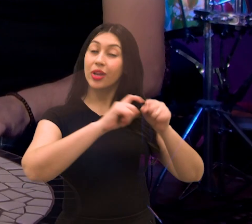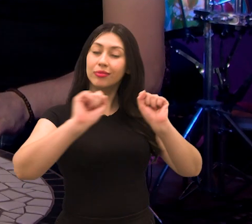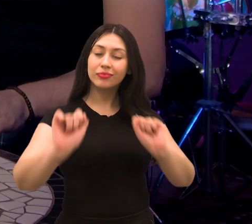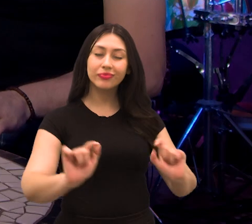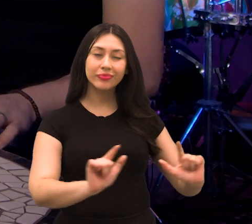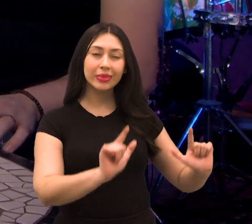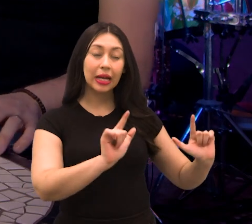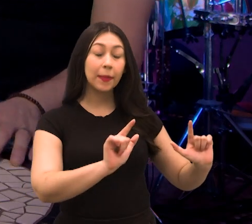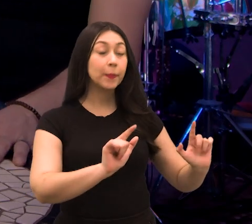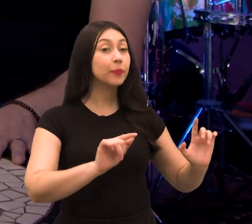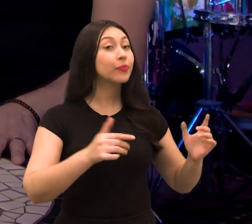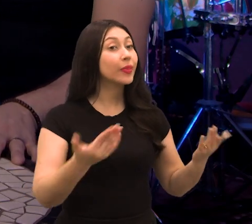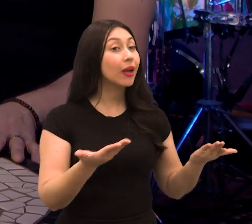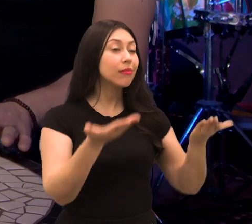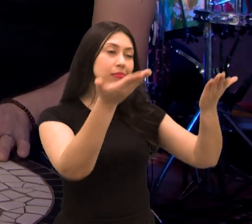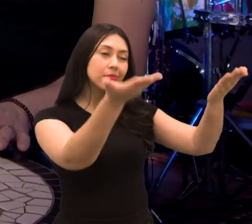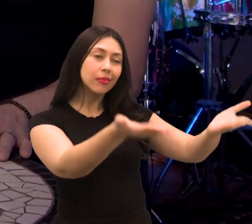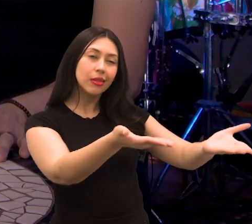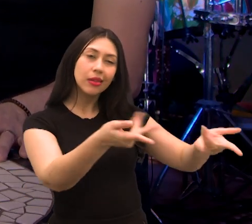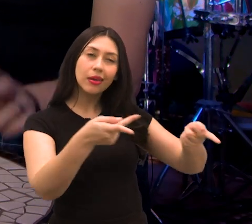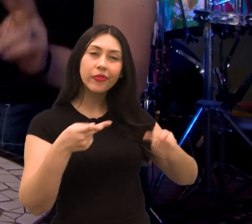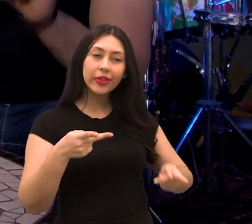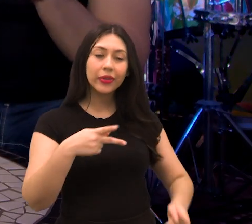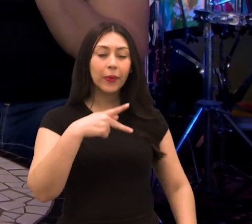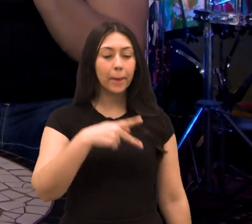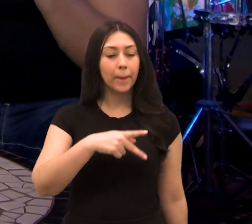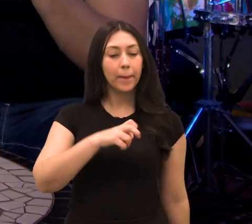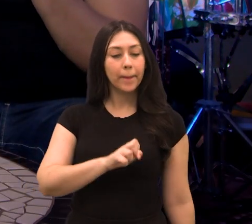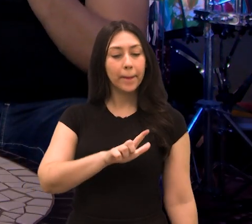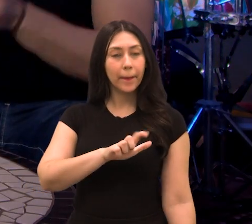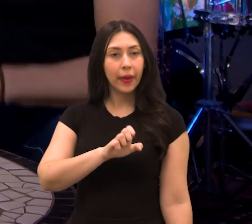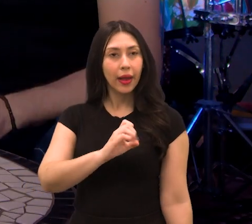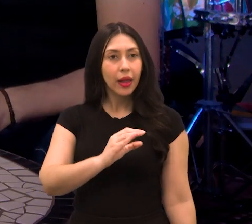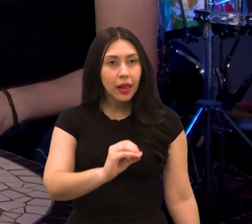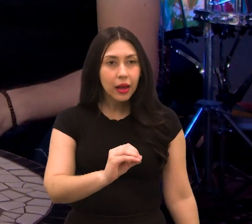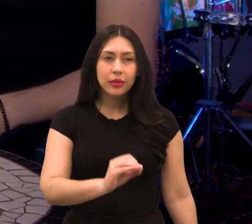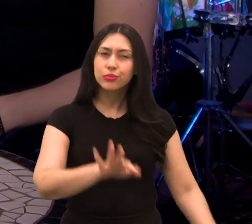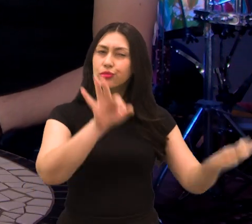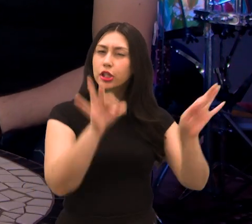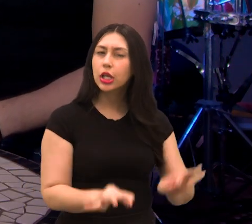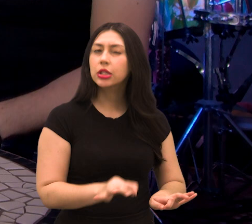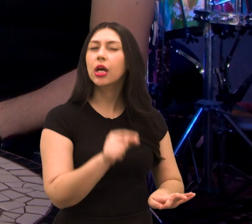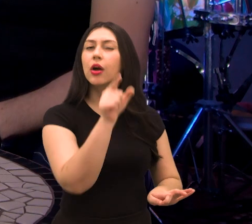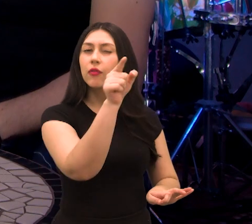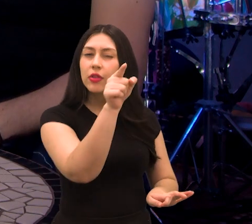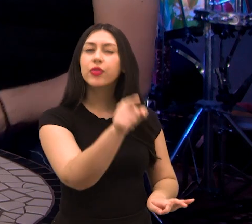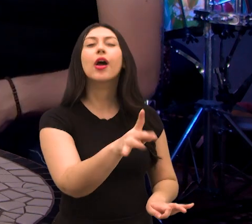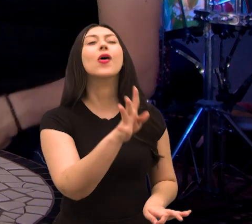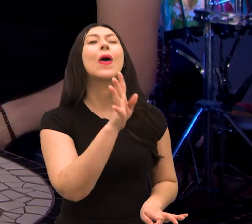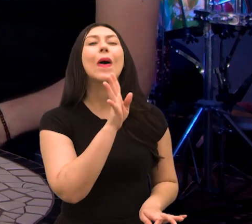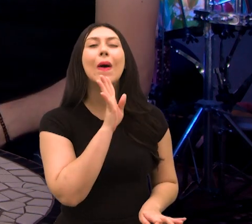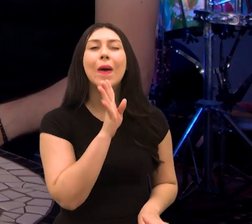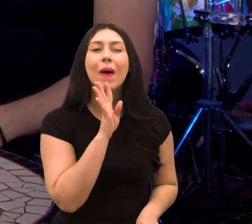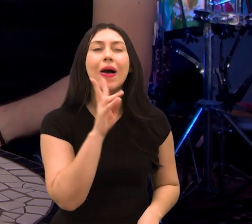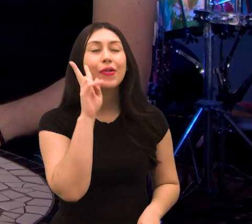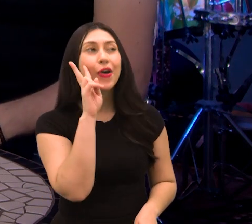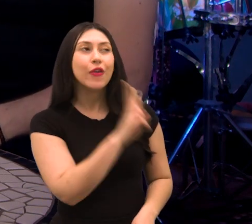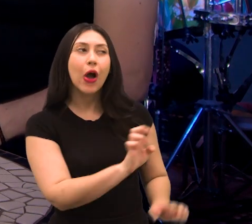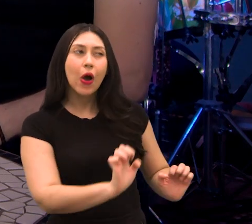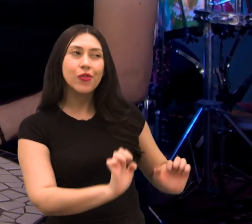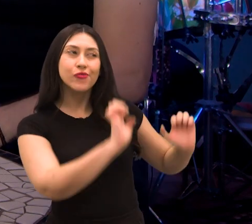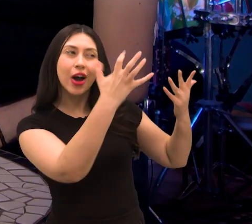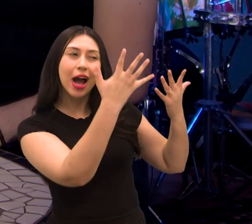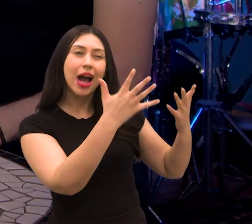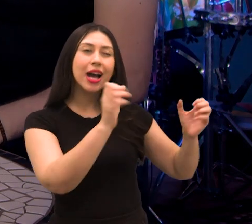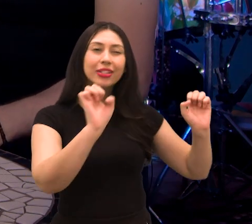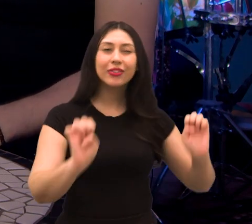Estamos de volta com entrevistas. Ó, o convidado de hoje é o Peleco. Tenho certeza que você da nossa região já viu ele por aí em vários eventos,